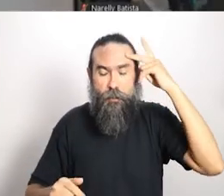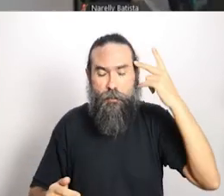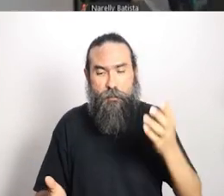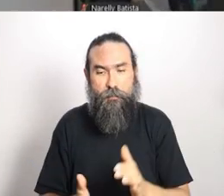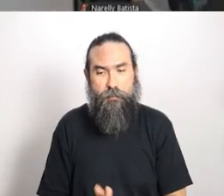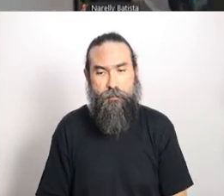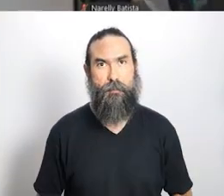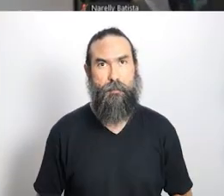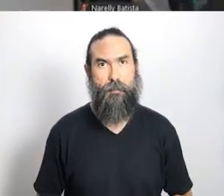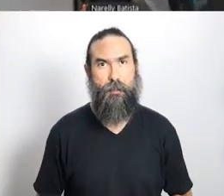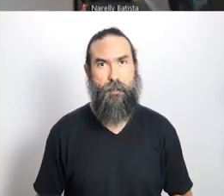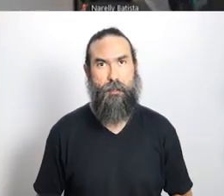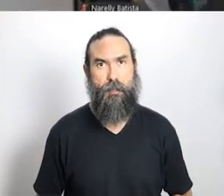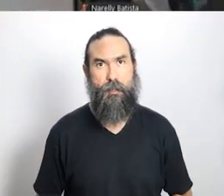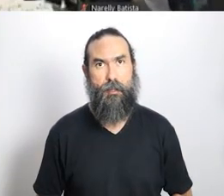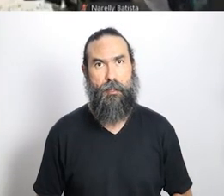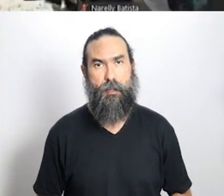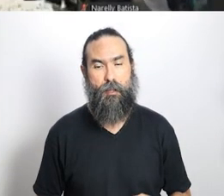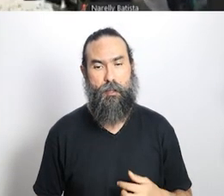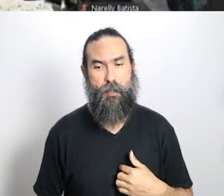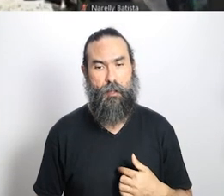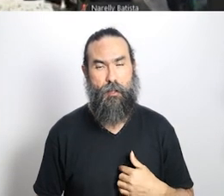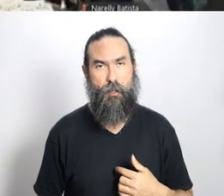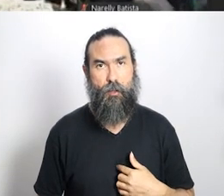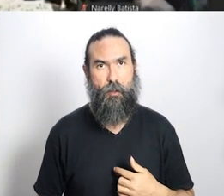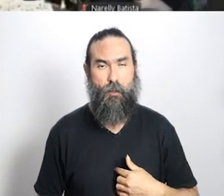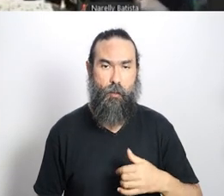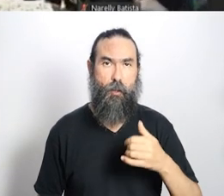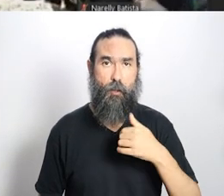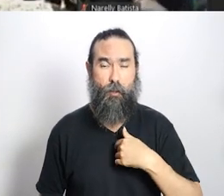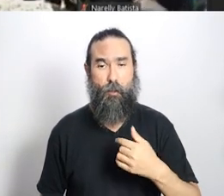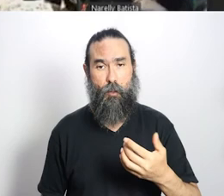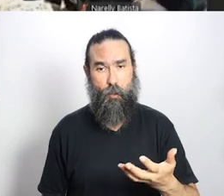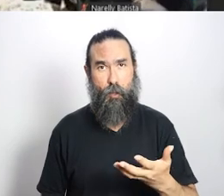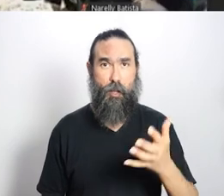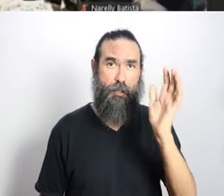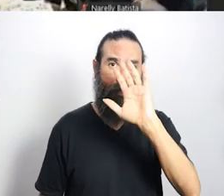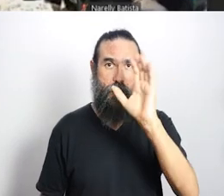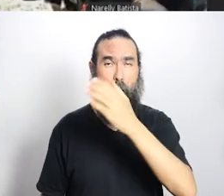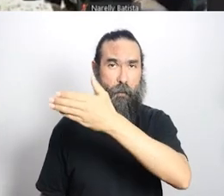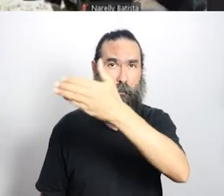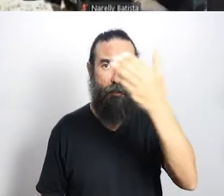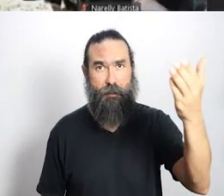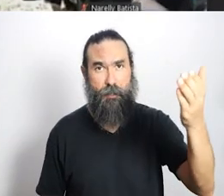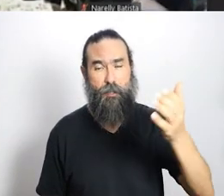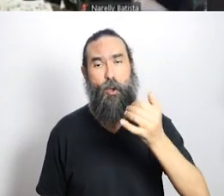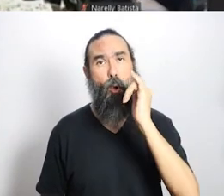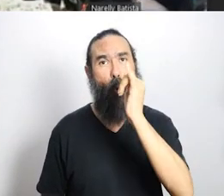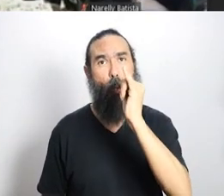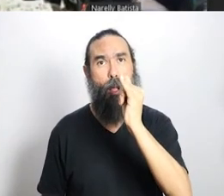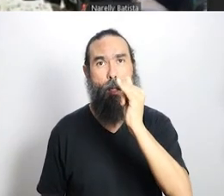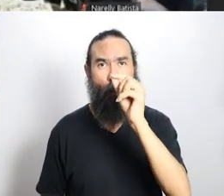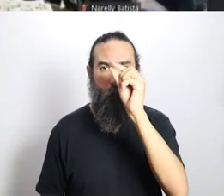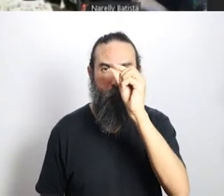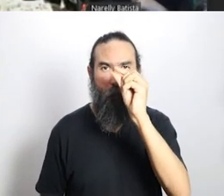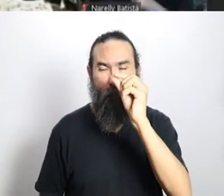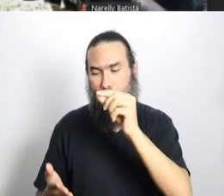satisfeito. Vendo lá. Eu vou me despedir aqui com um pequeno verso.